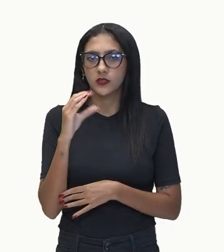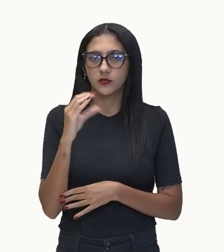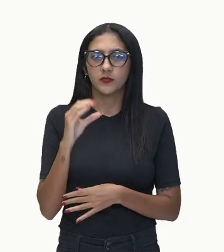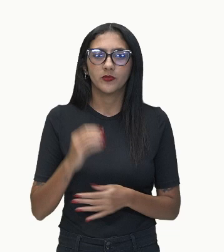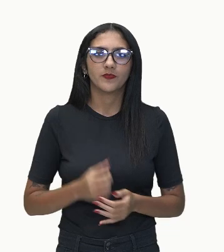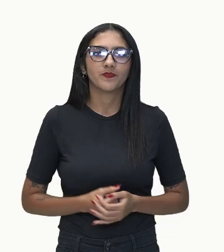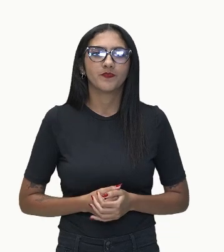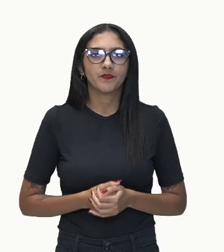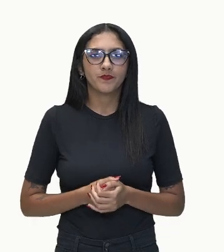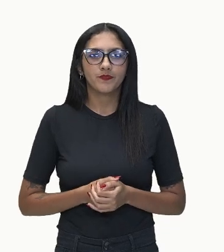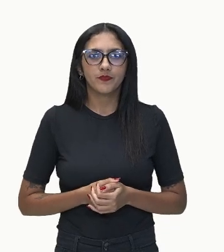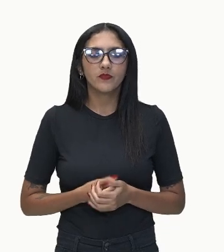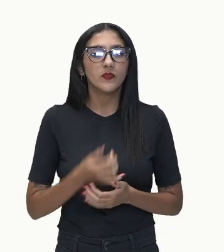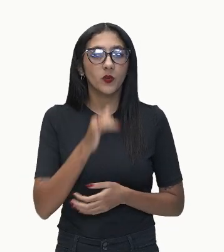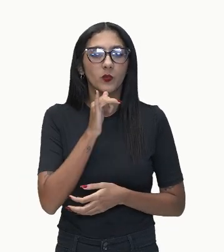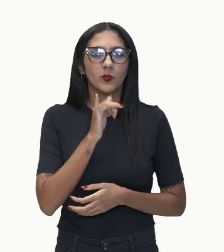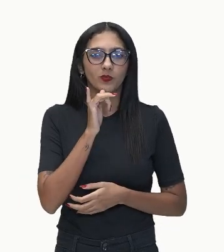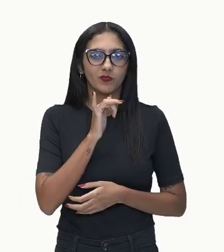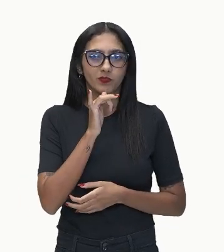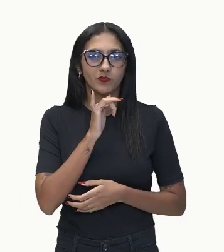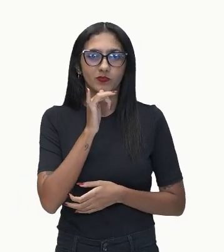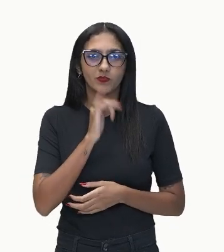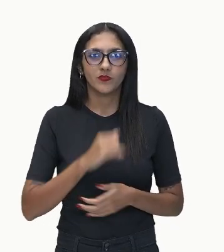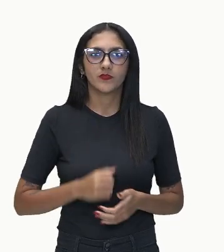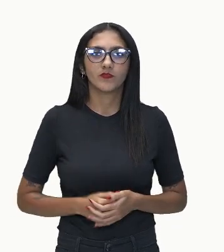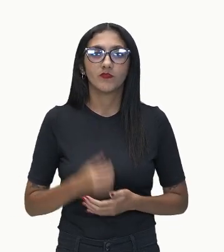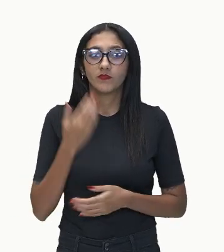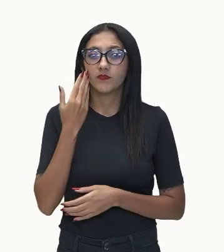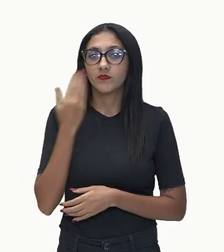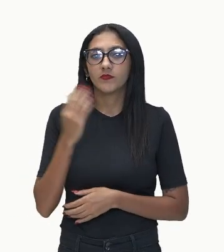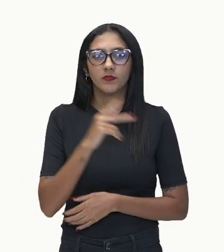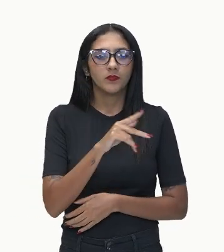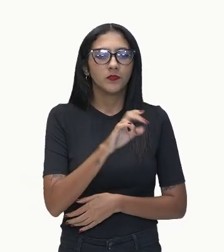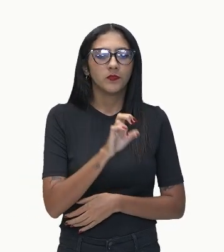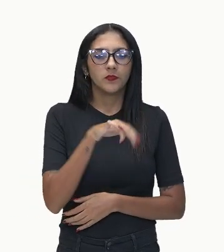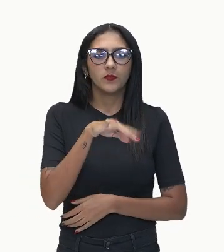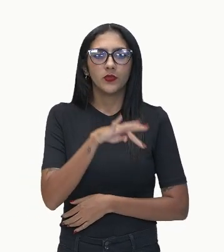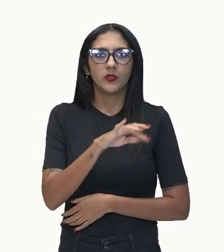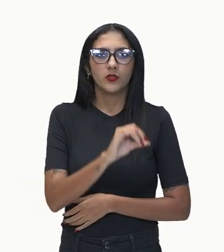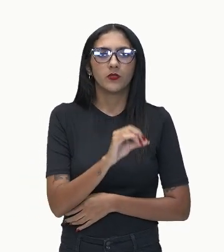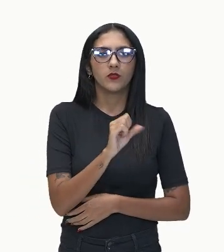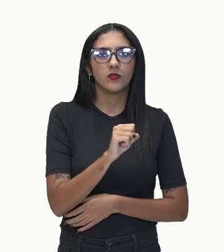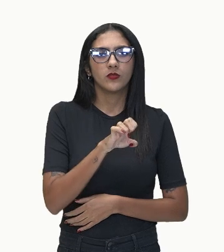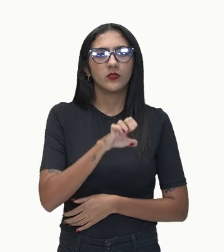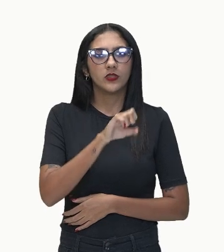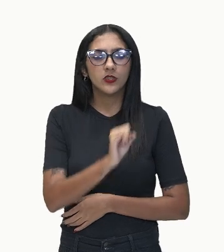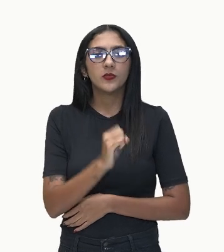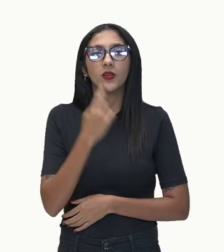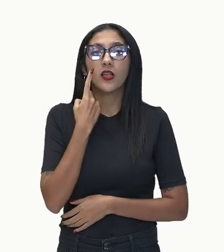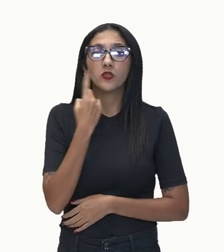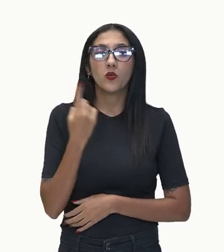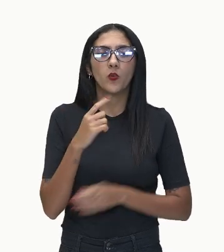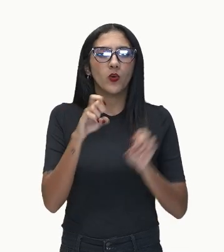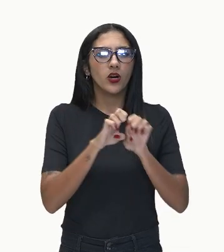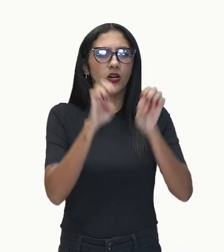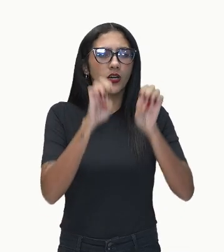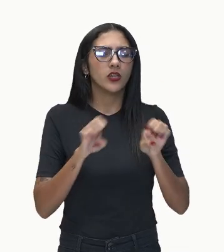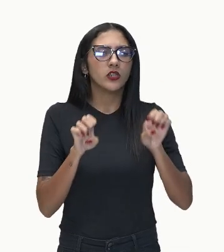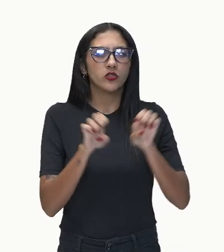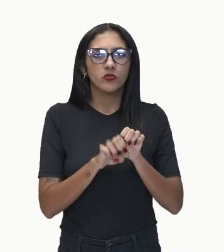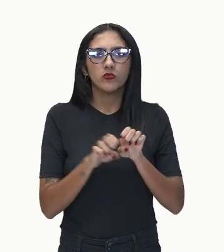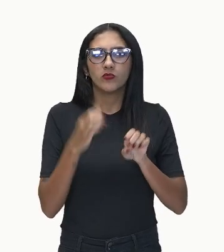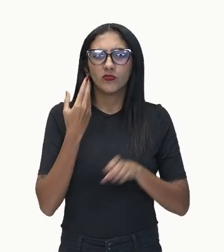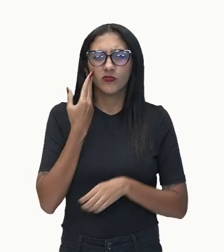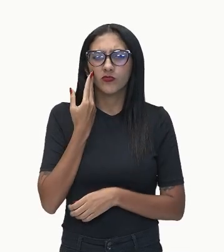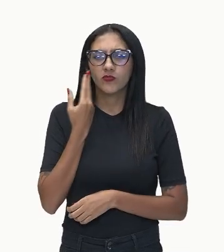exemplo aqui para vocês, trouxe as pentoses. O que são as pentoses? São essas estruturas